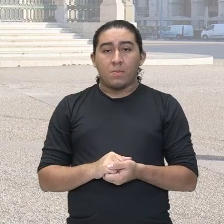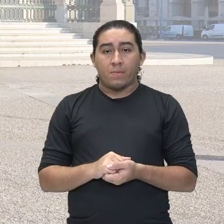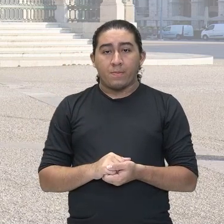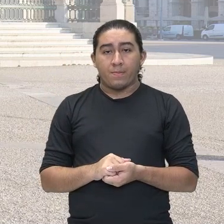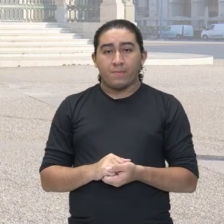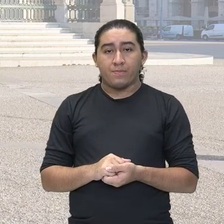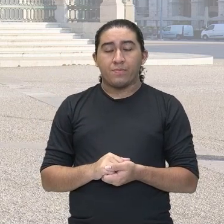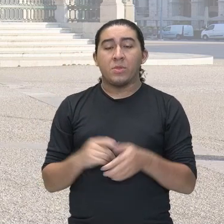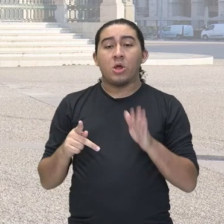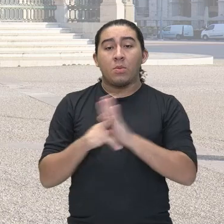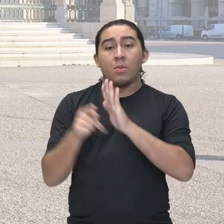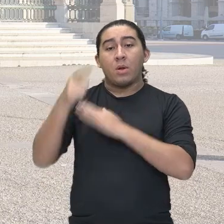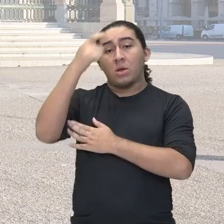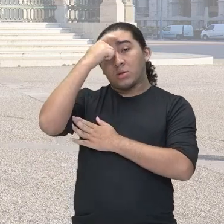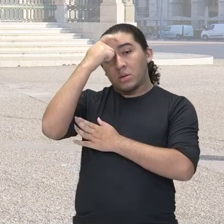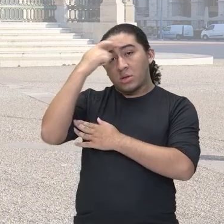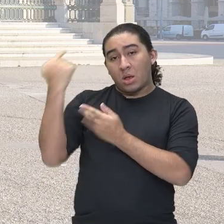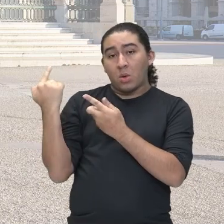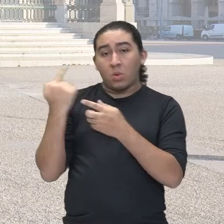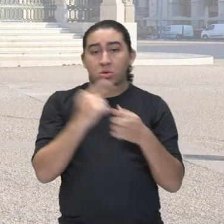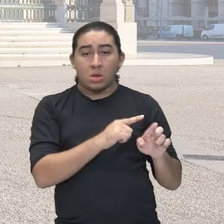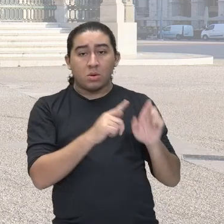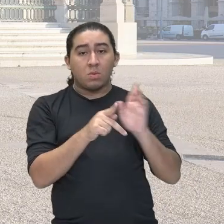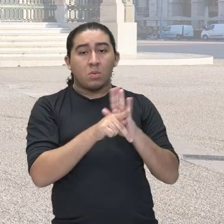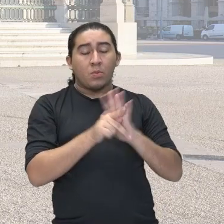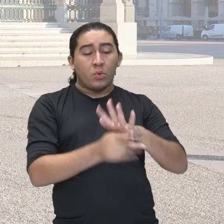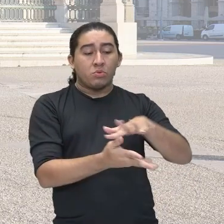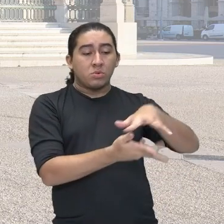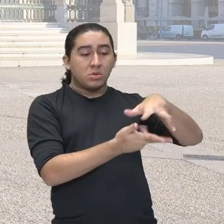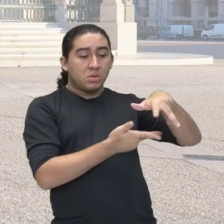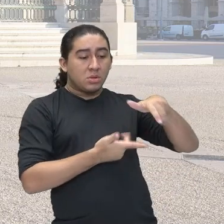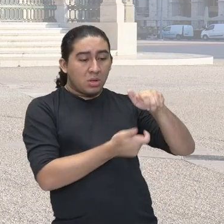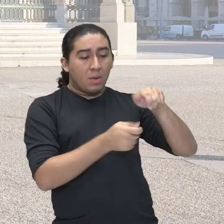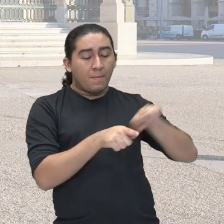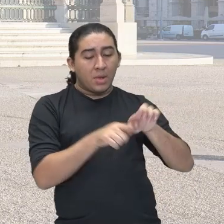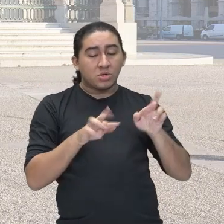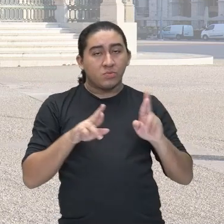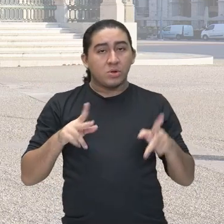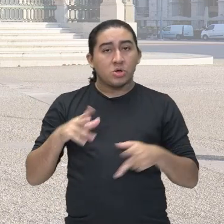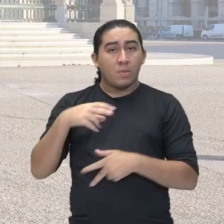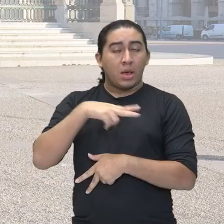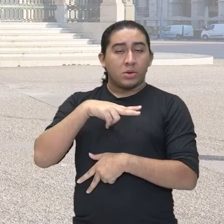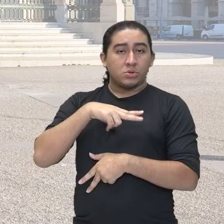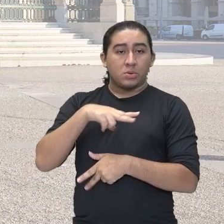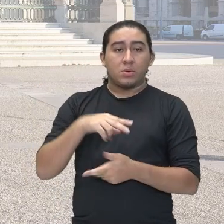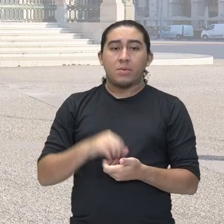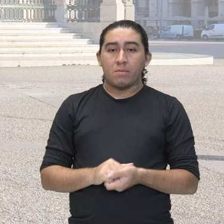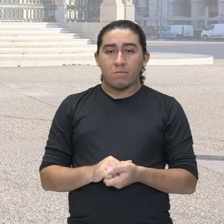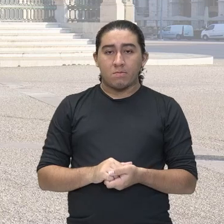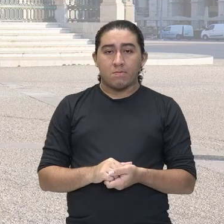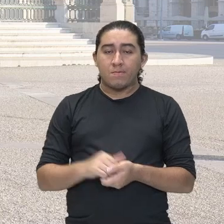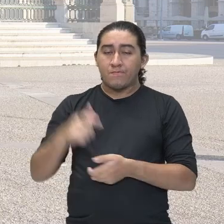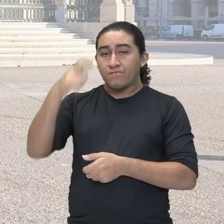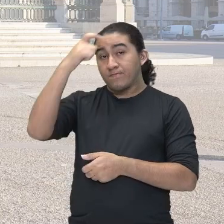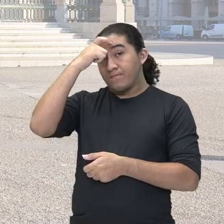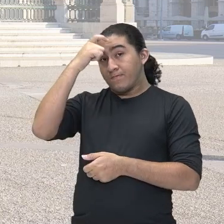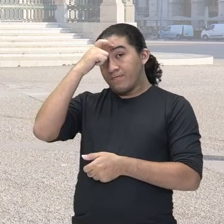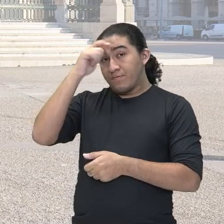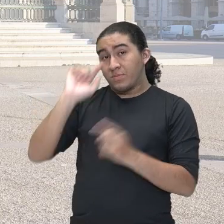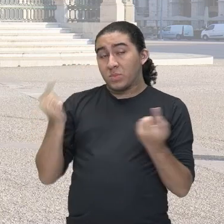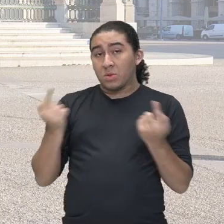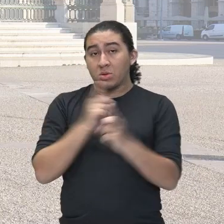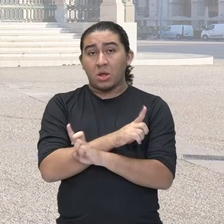do universal em detrimento do particular. Então, nós vemos aí racionalidade em oposição